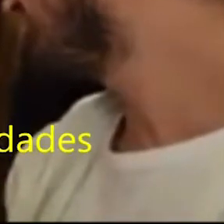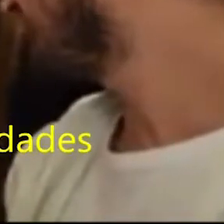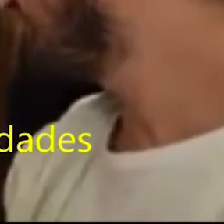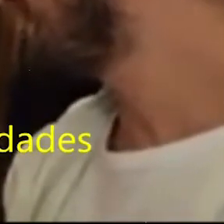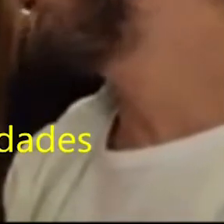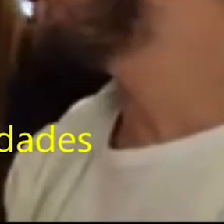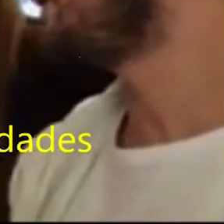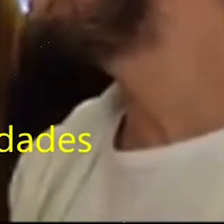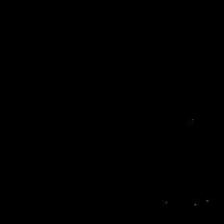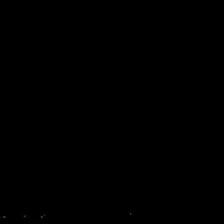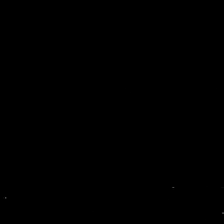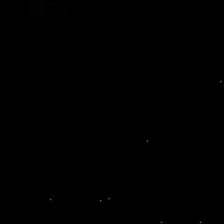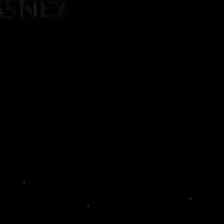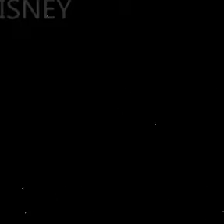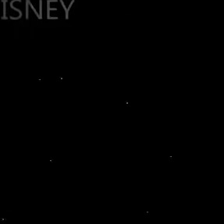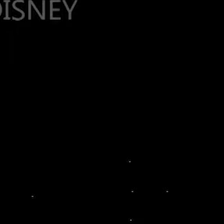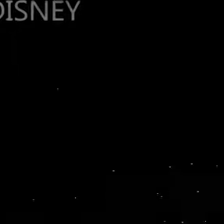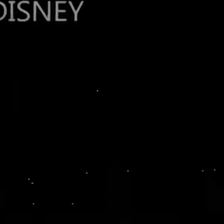muitas celebridades.